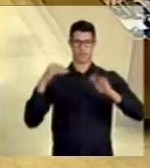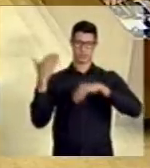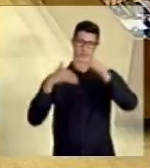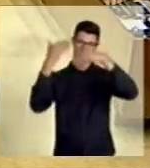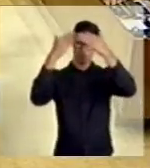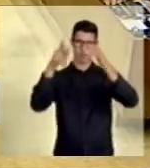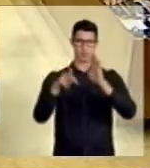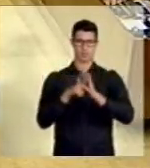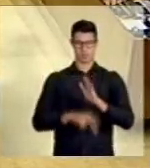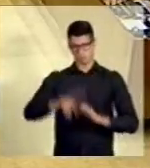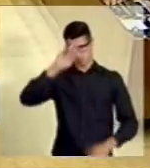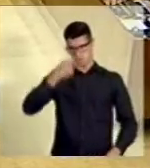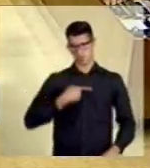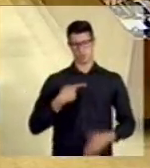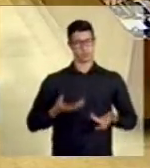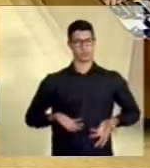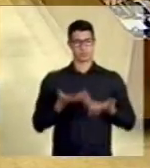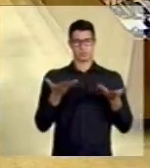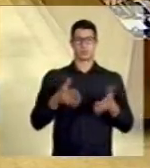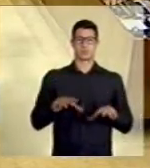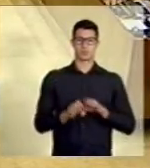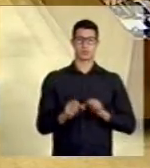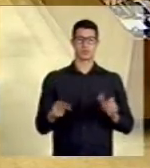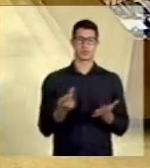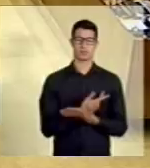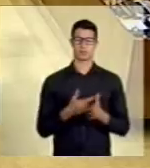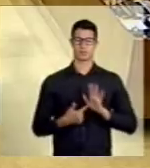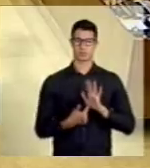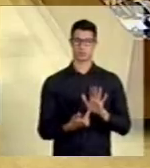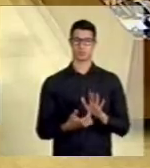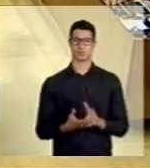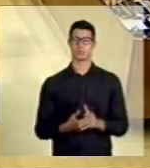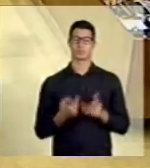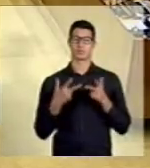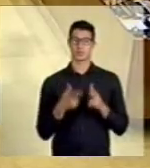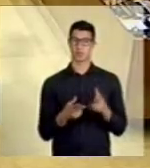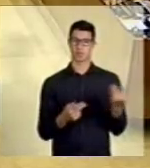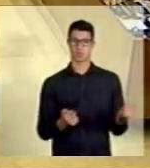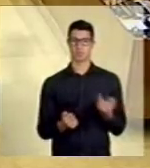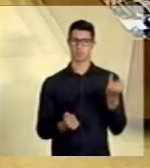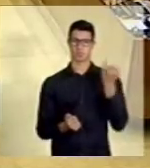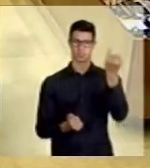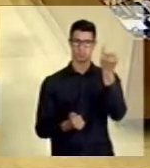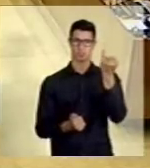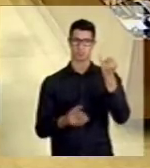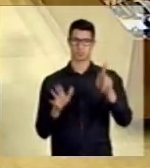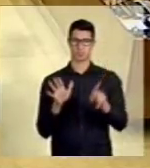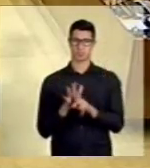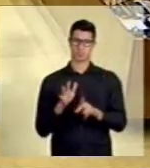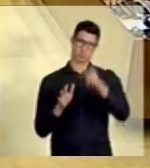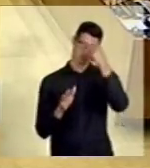desenvolvimento da personalidade qualifica-se como prerrogativa fundamental da